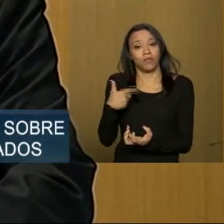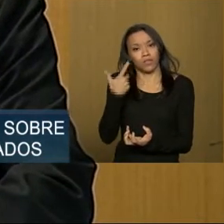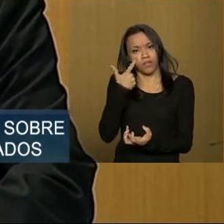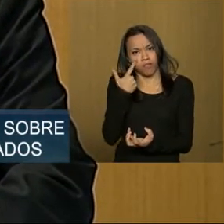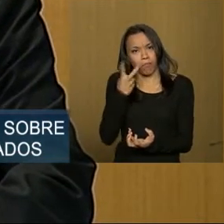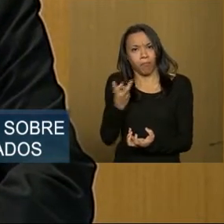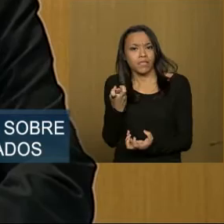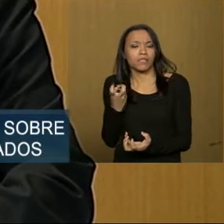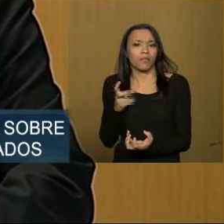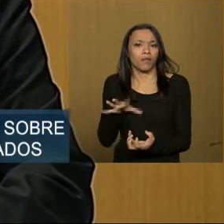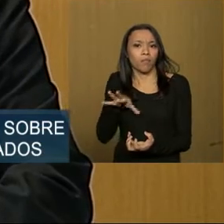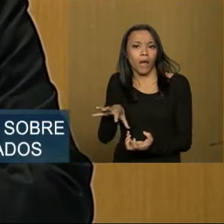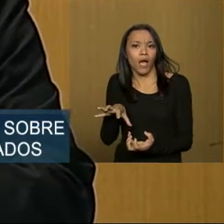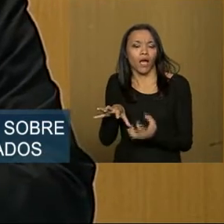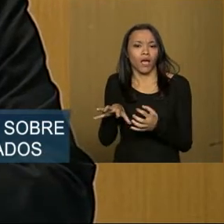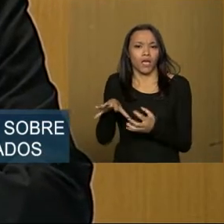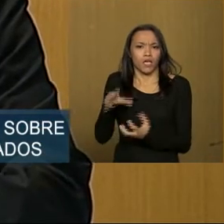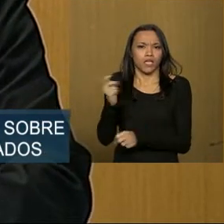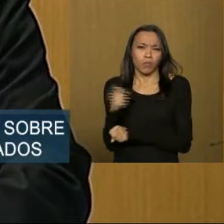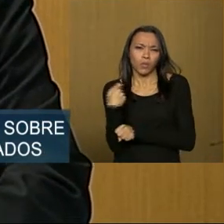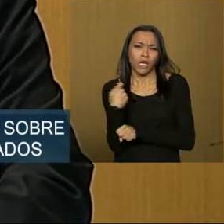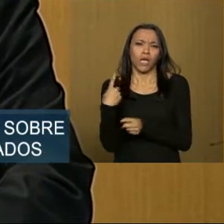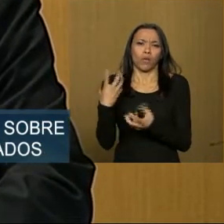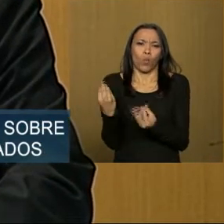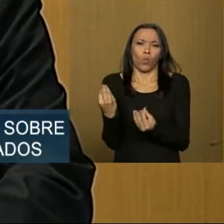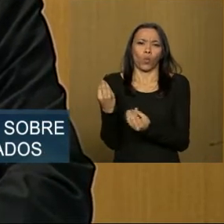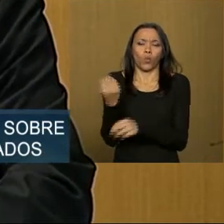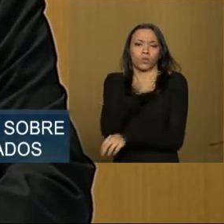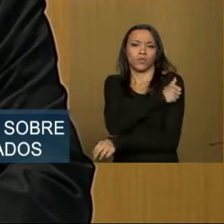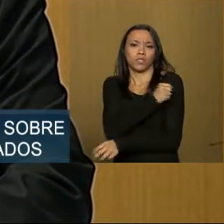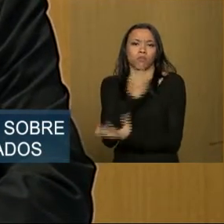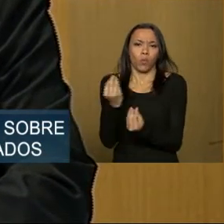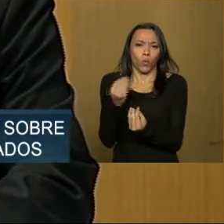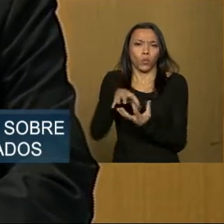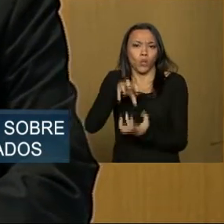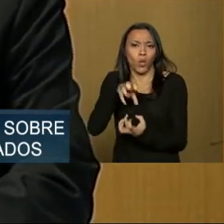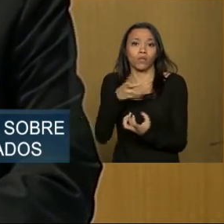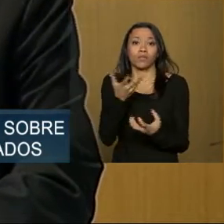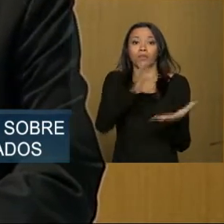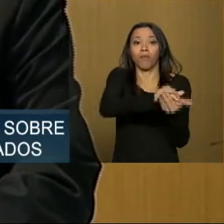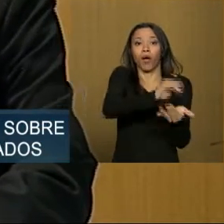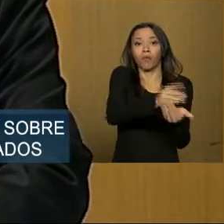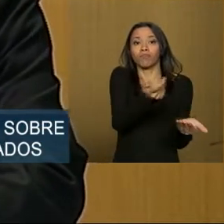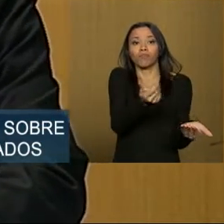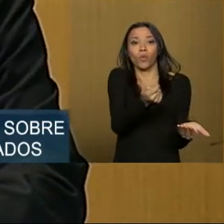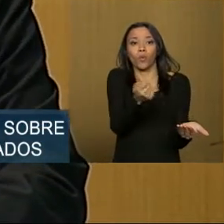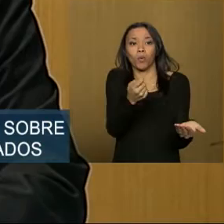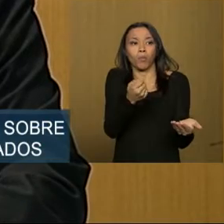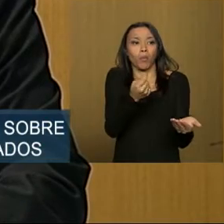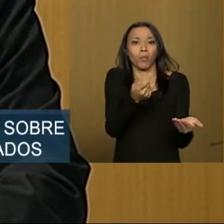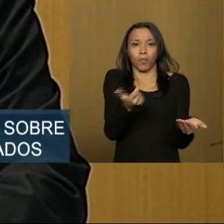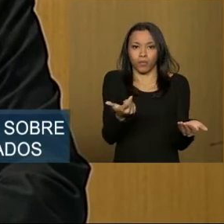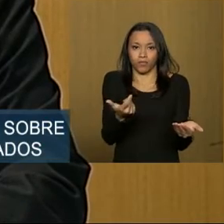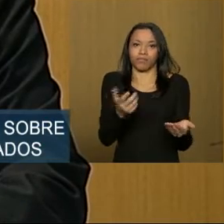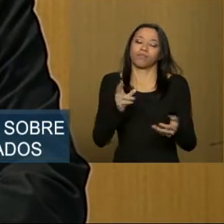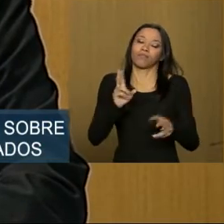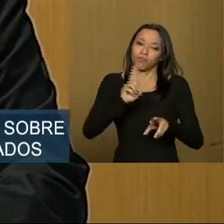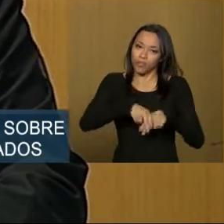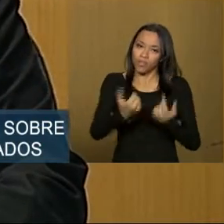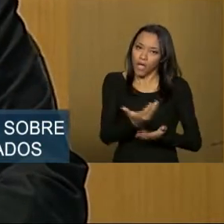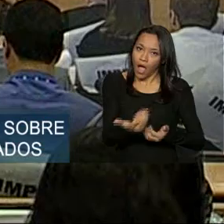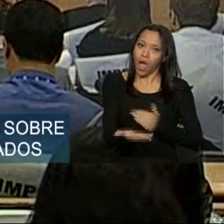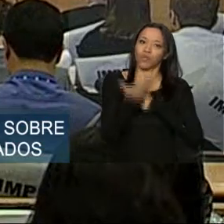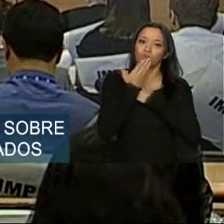distribuição demográfica pode explicar essas diferenças que nós, então, identificamos pelo Vigitel. Próximo.